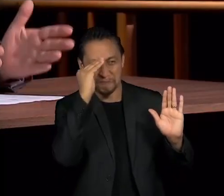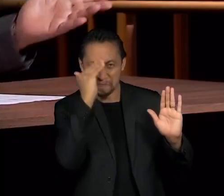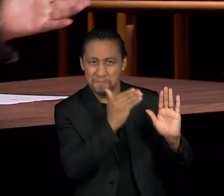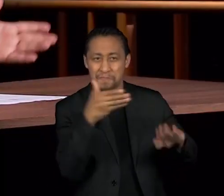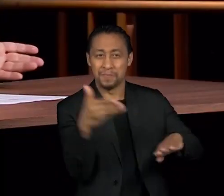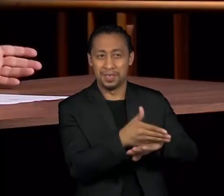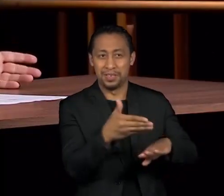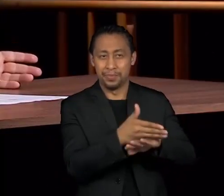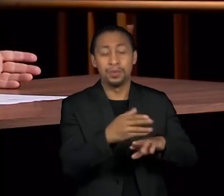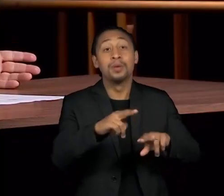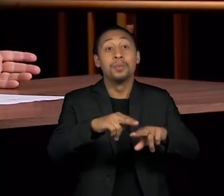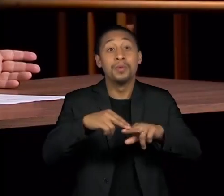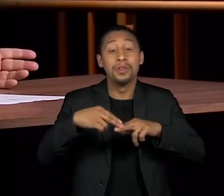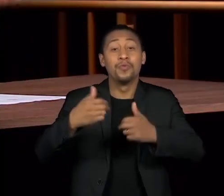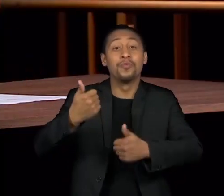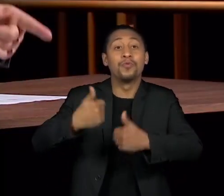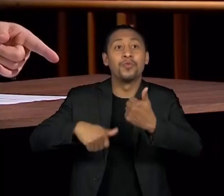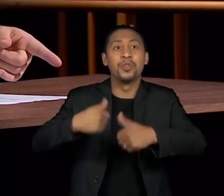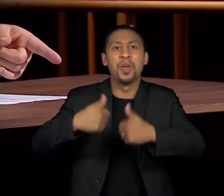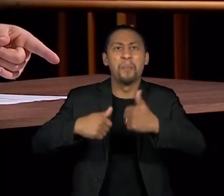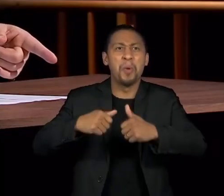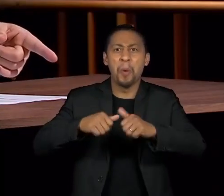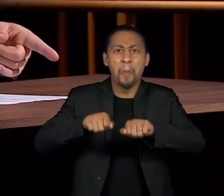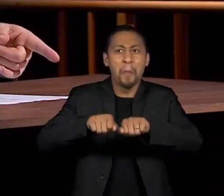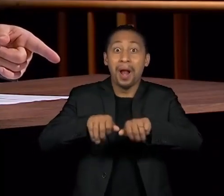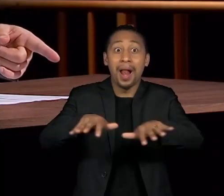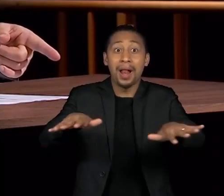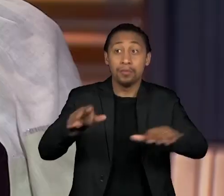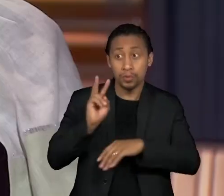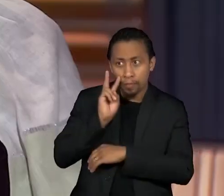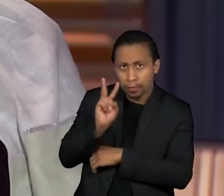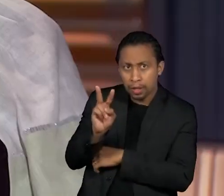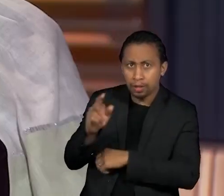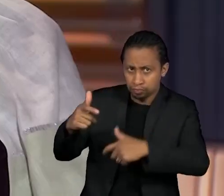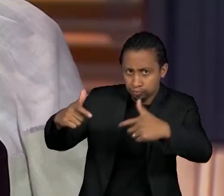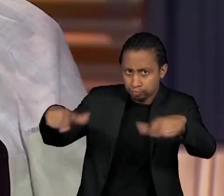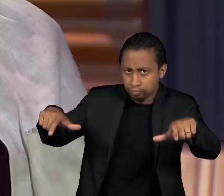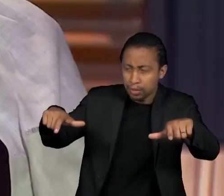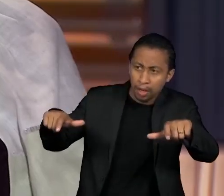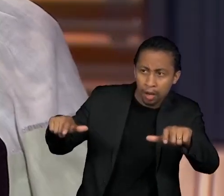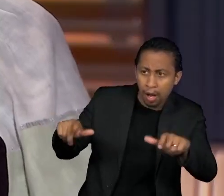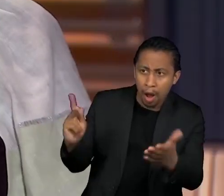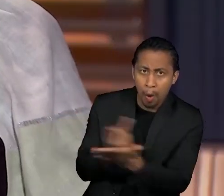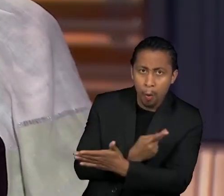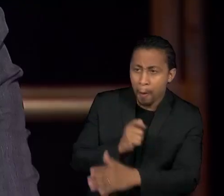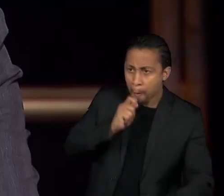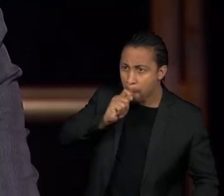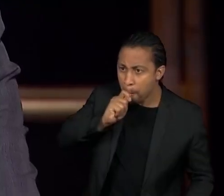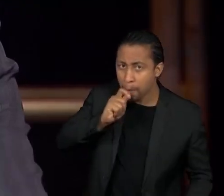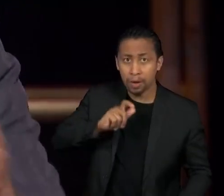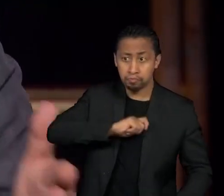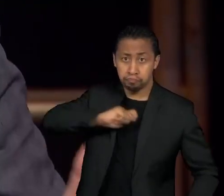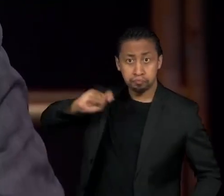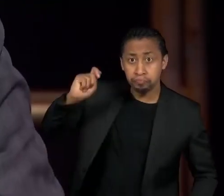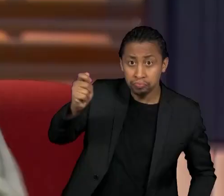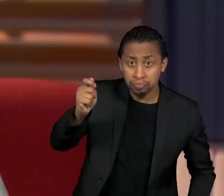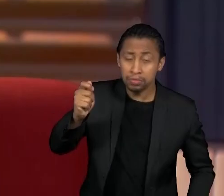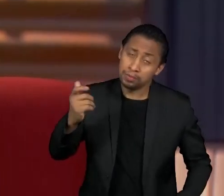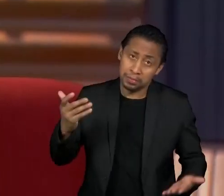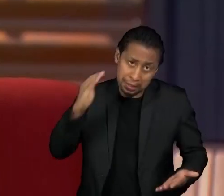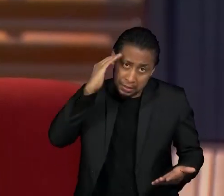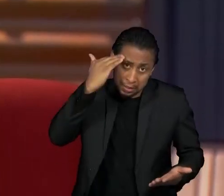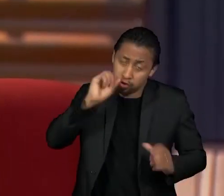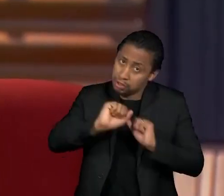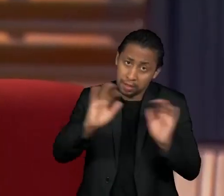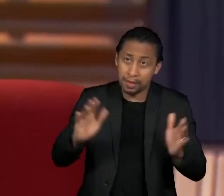porque você conhece as regras você vê o cara sendo penalizado né a justiça sendo aplicada não é não e você